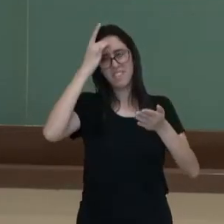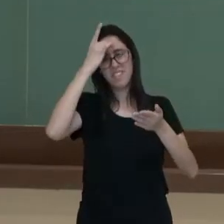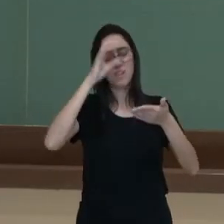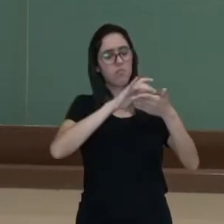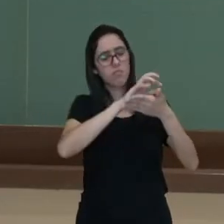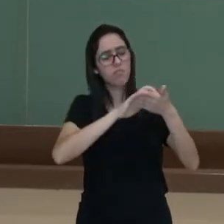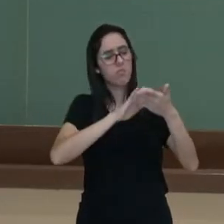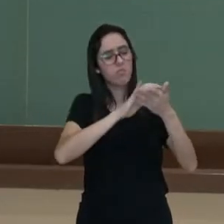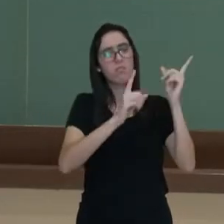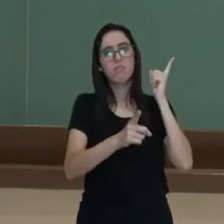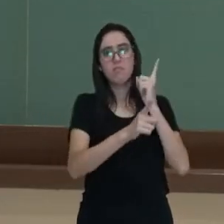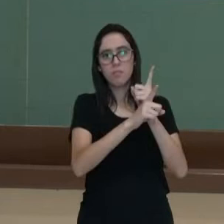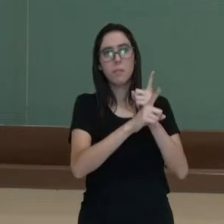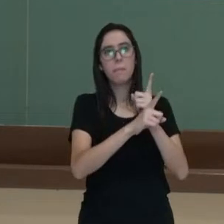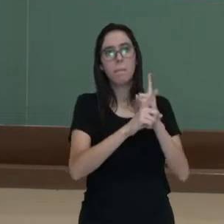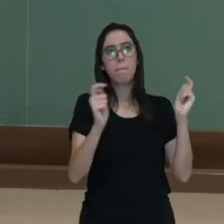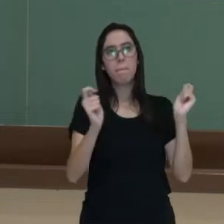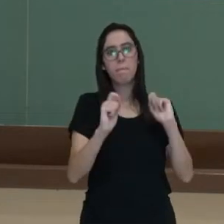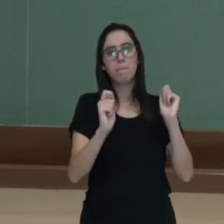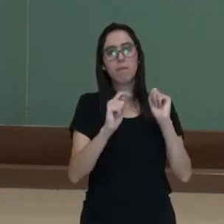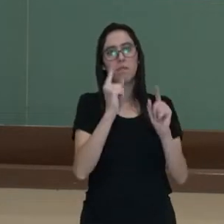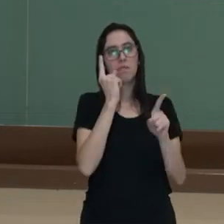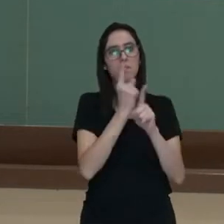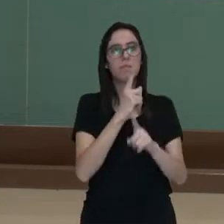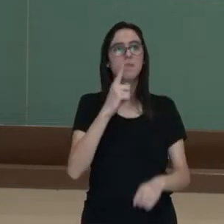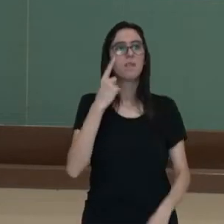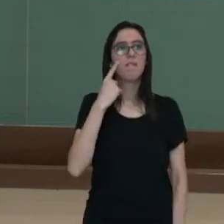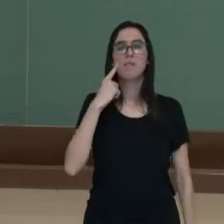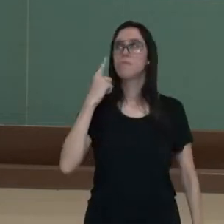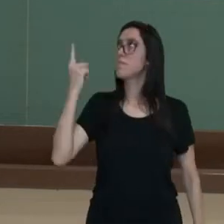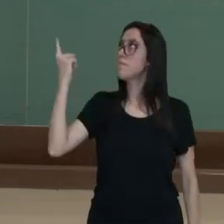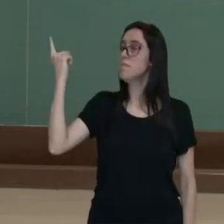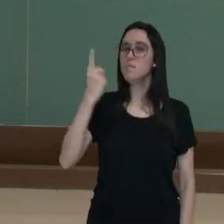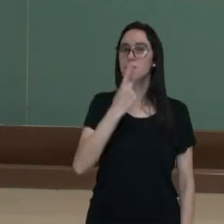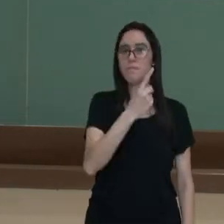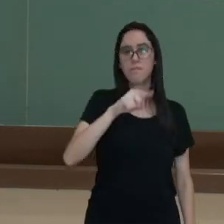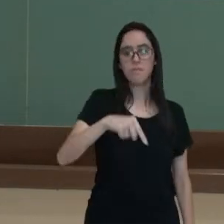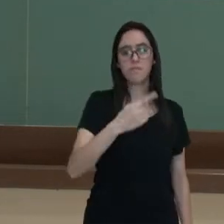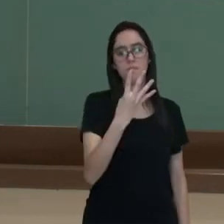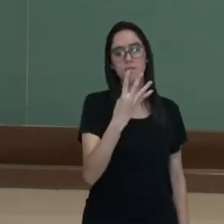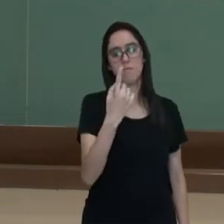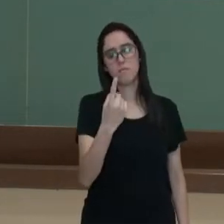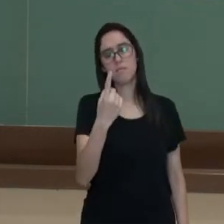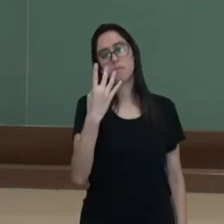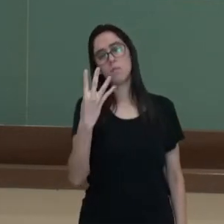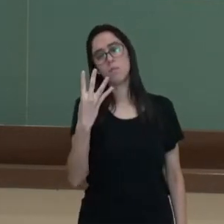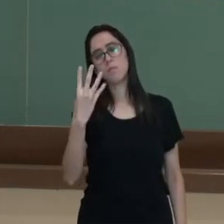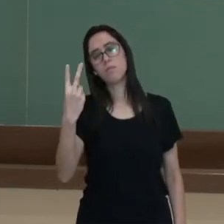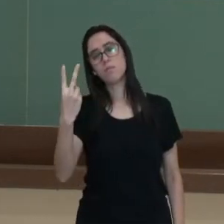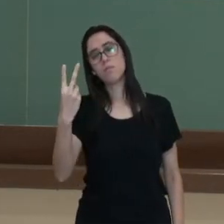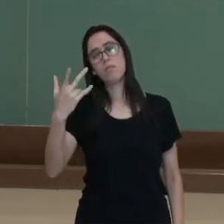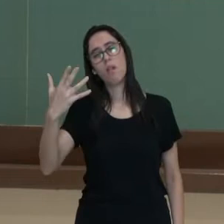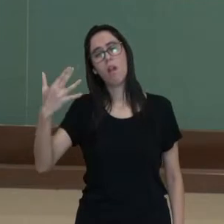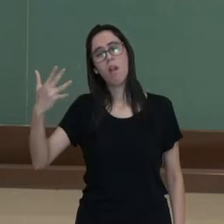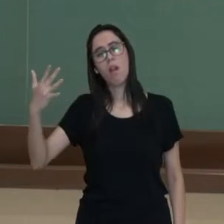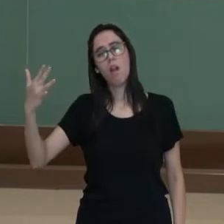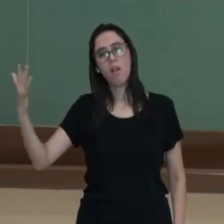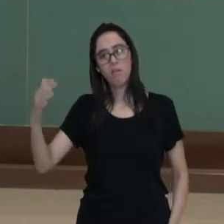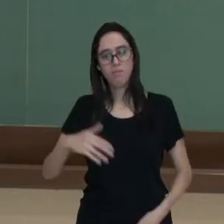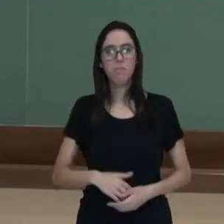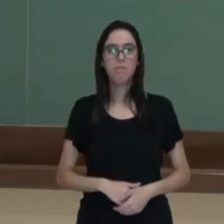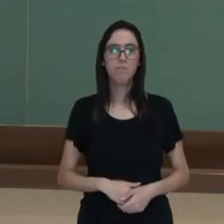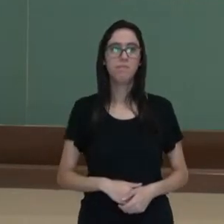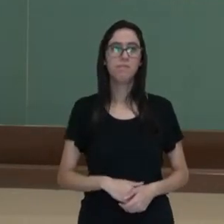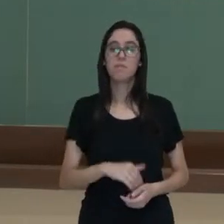Enter você consegue vários dígitos. Então, a raiz de 2 é 1,4142 reticências. Os